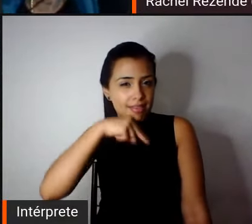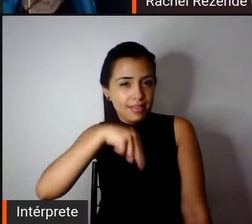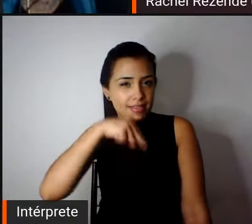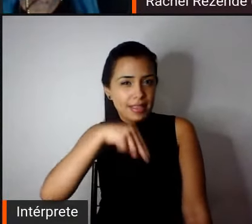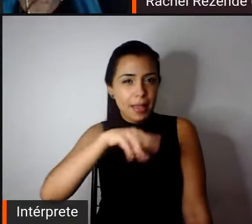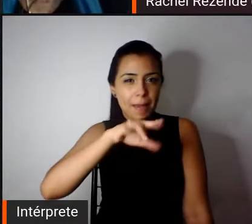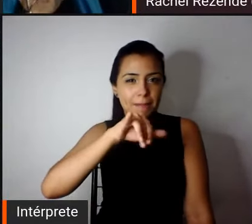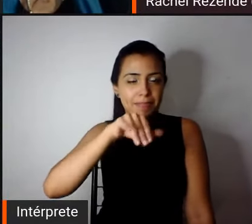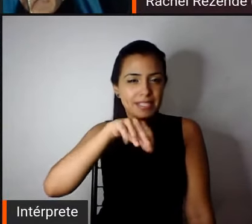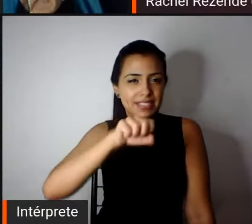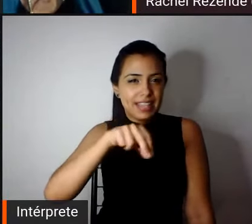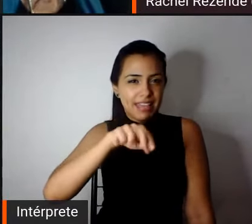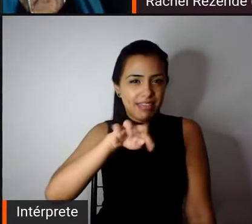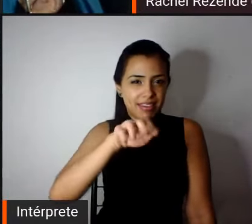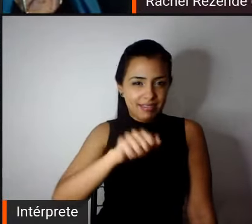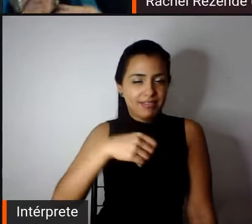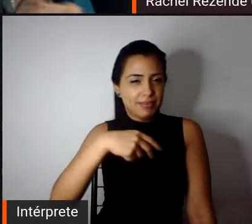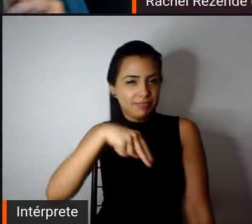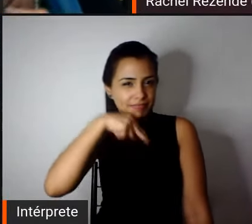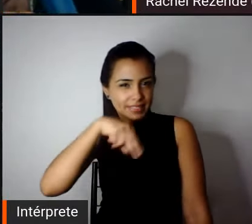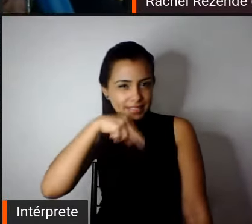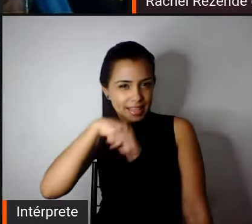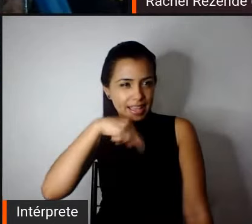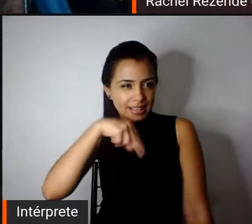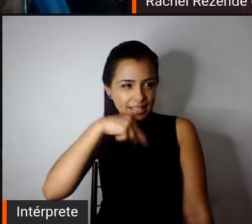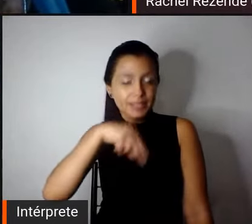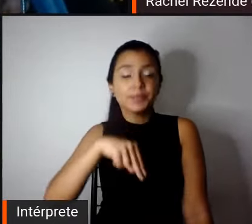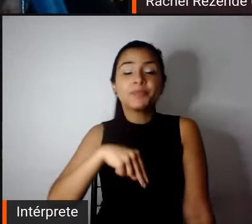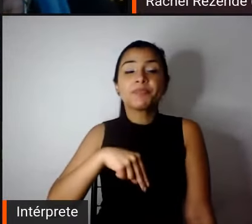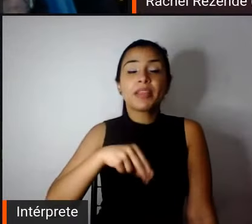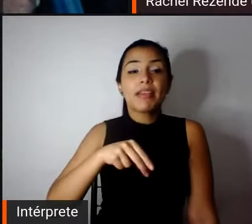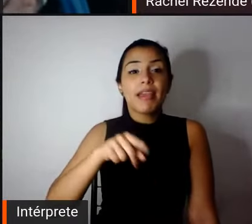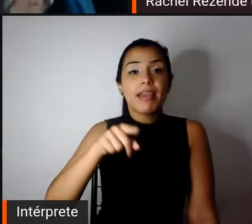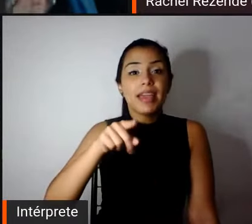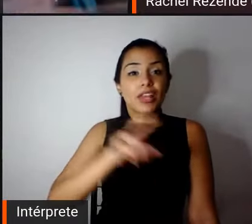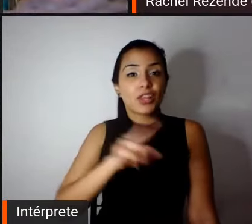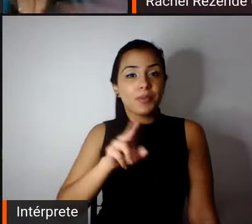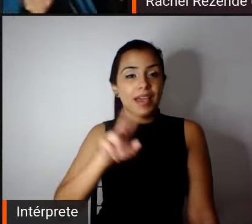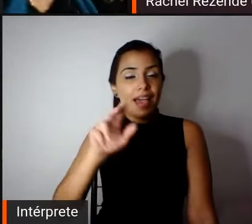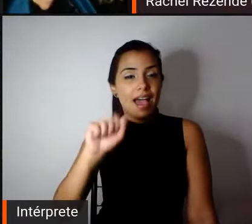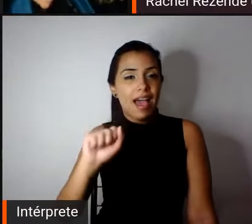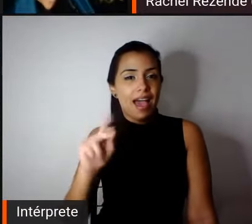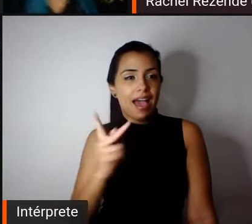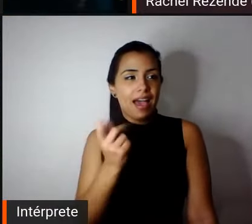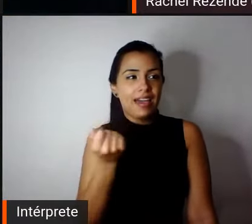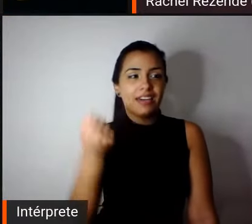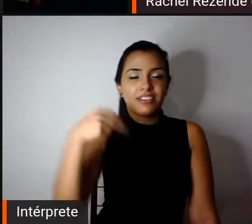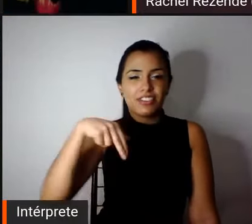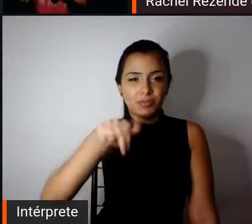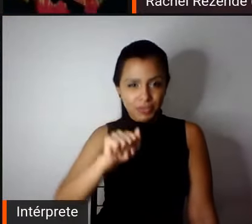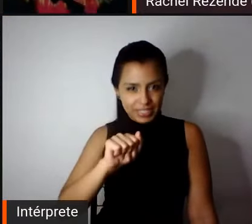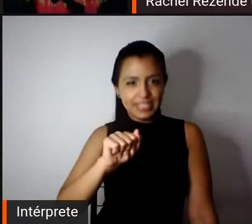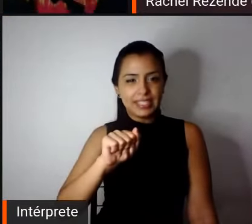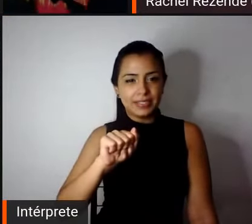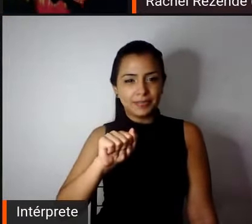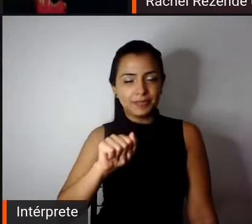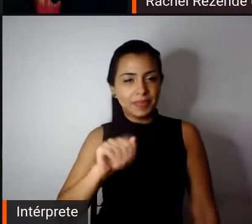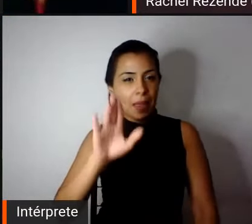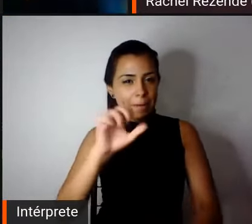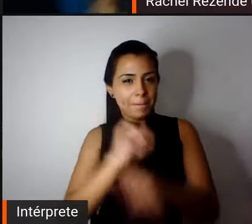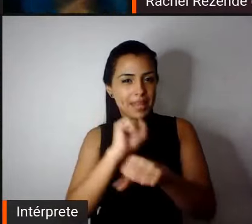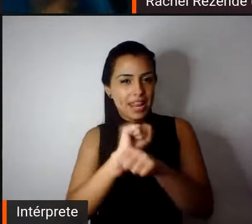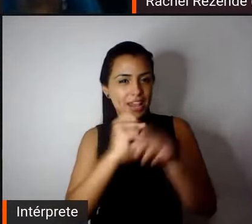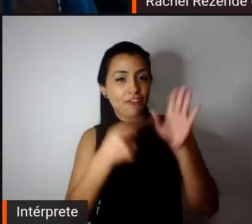maneira, e vejo que ela tem assim, não sei onde está o meu, mas está para aqui,